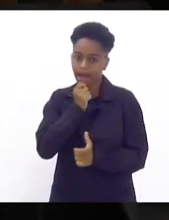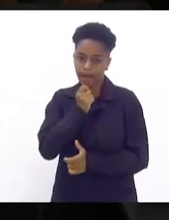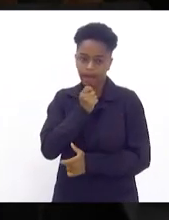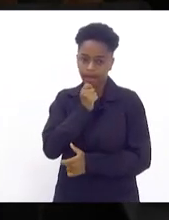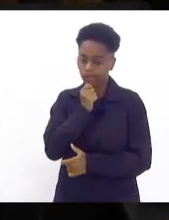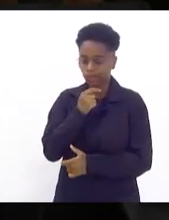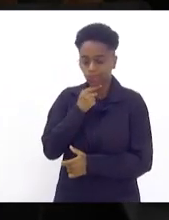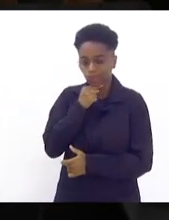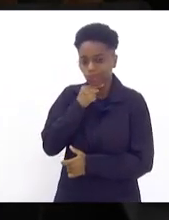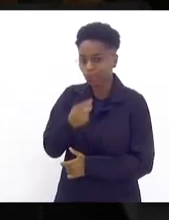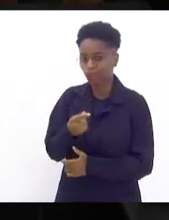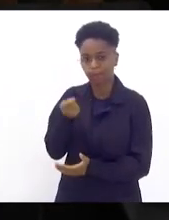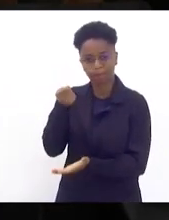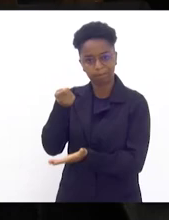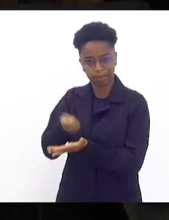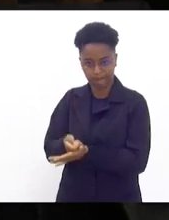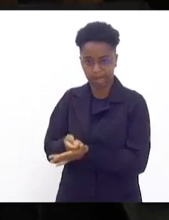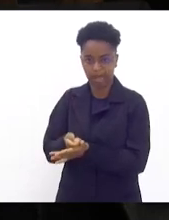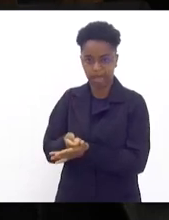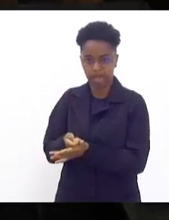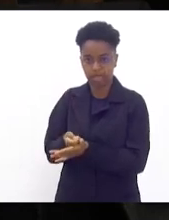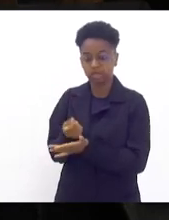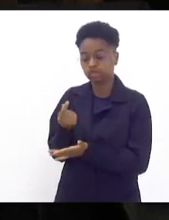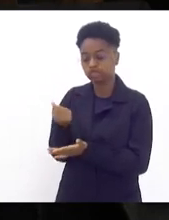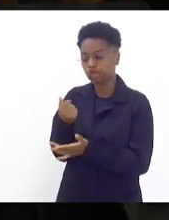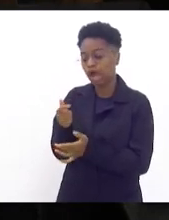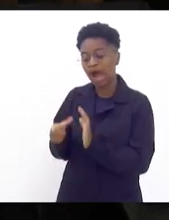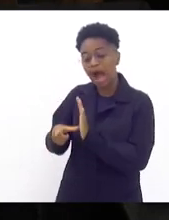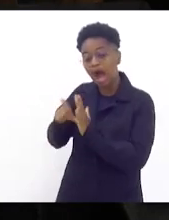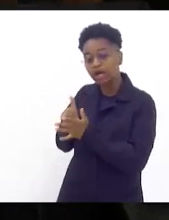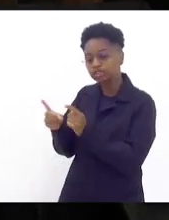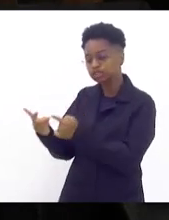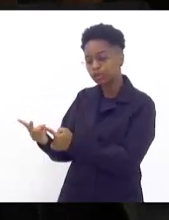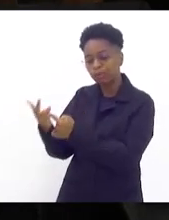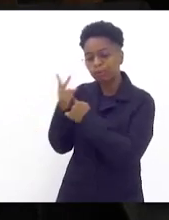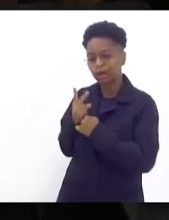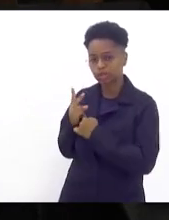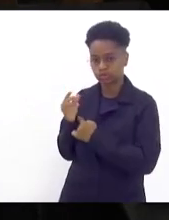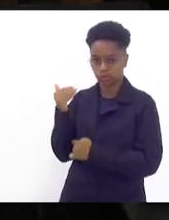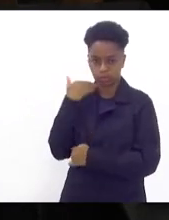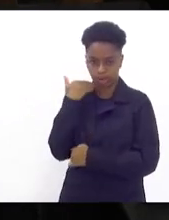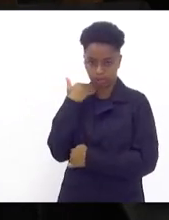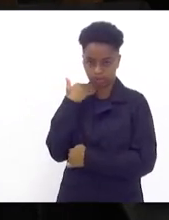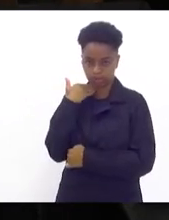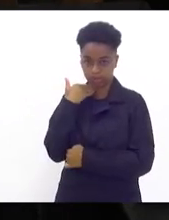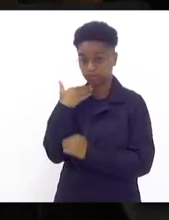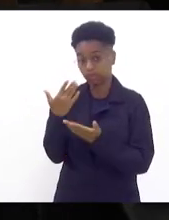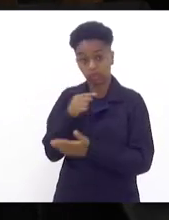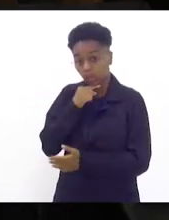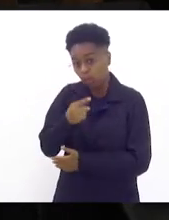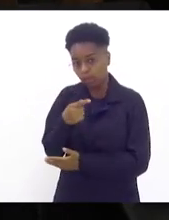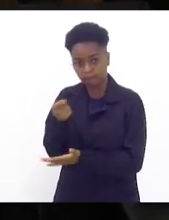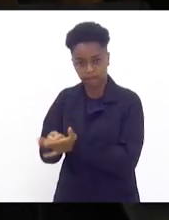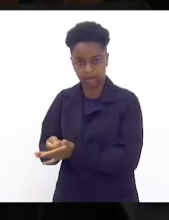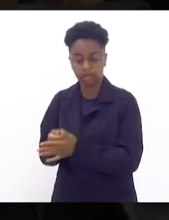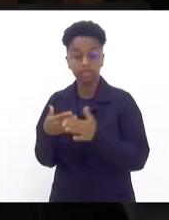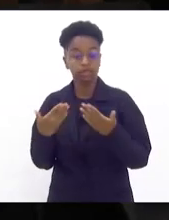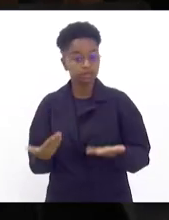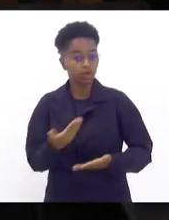conseguiu pagar os empréstimos anteriores. Então, o governo